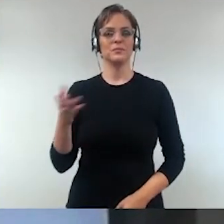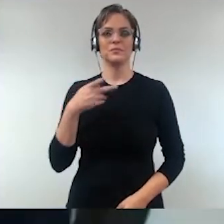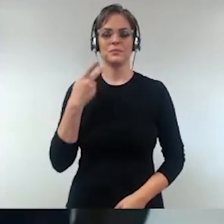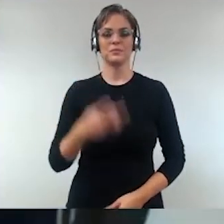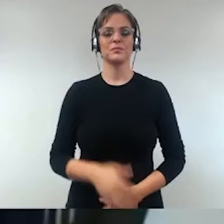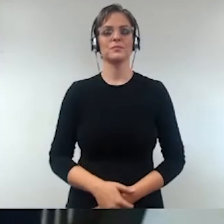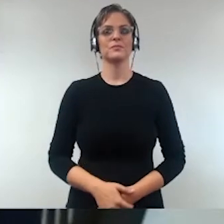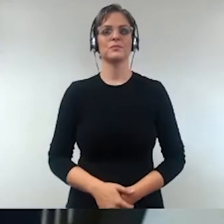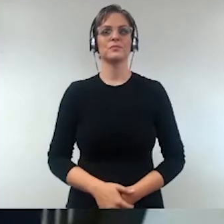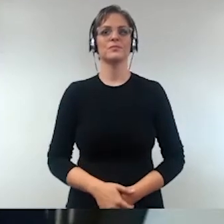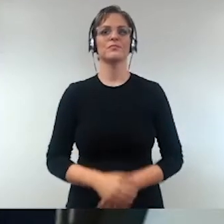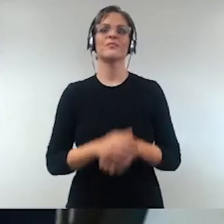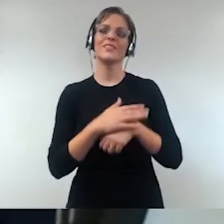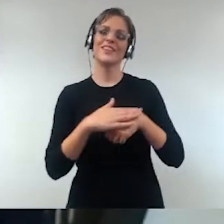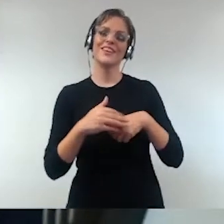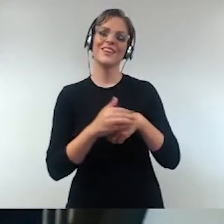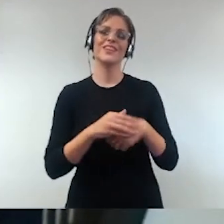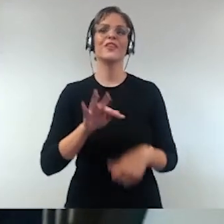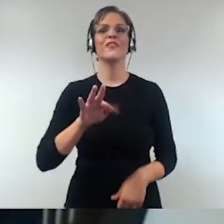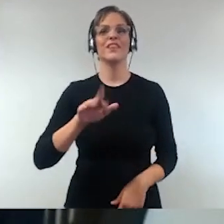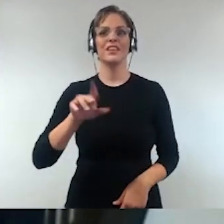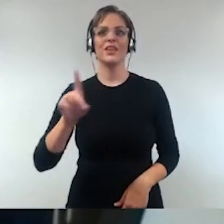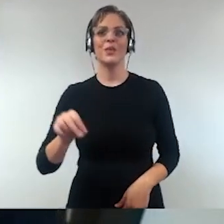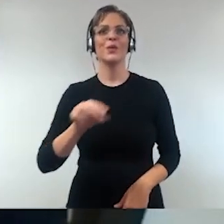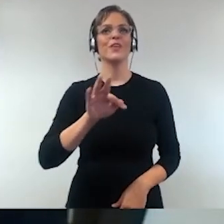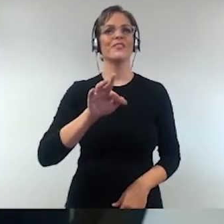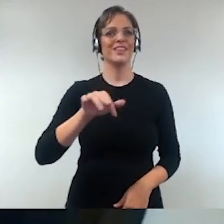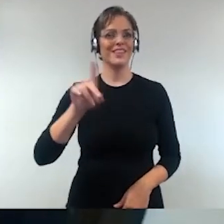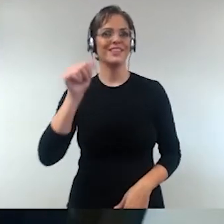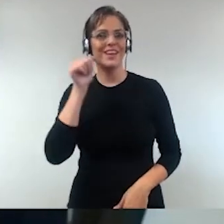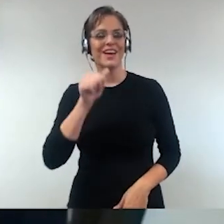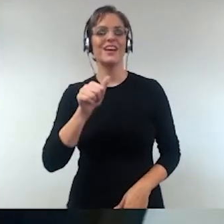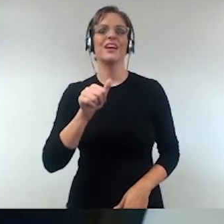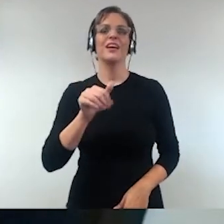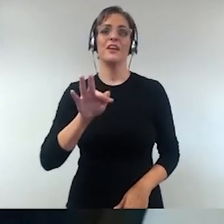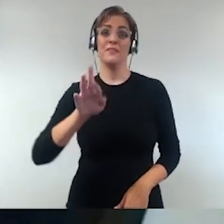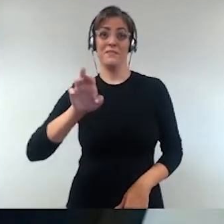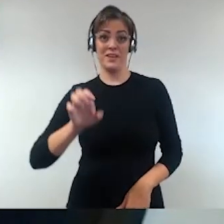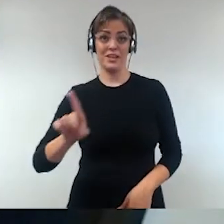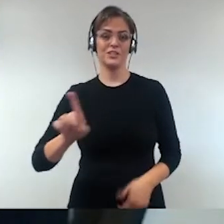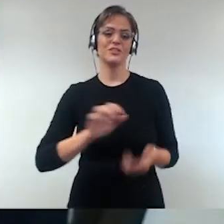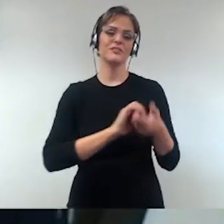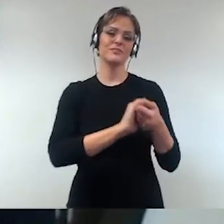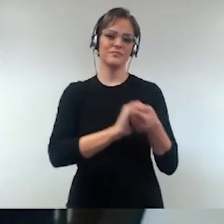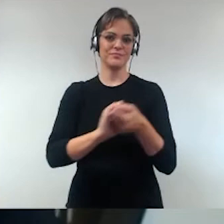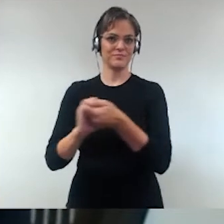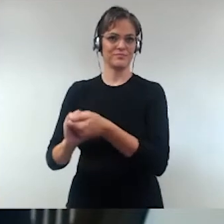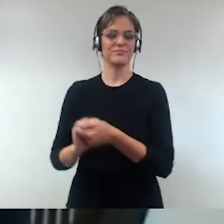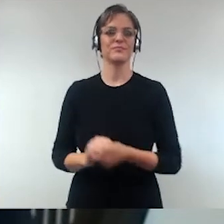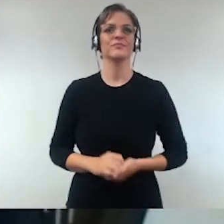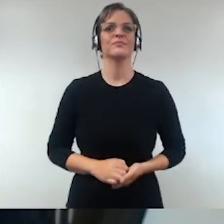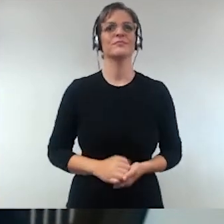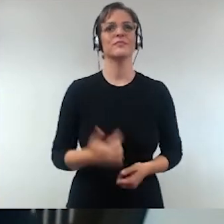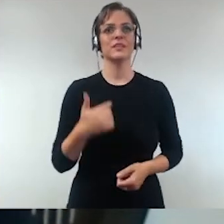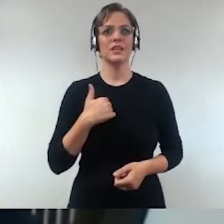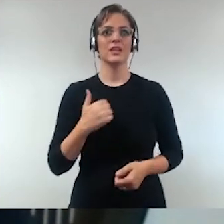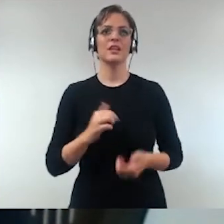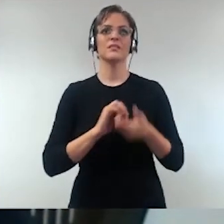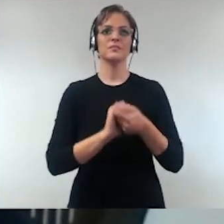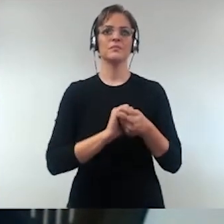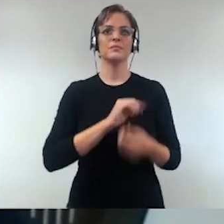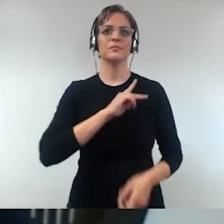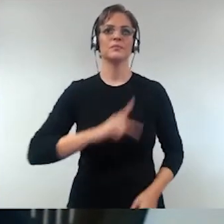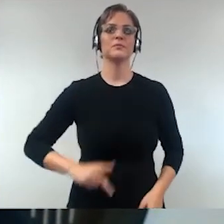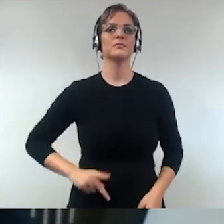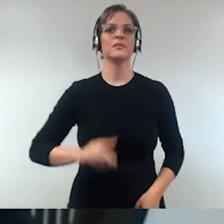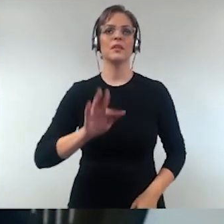Querido Fernando, querida Fernanda, querido Fred, eu cumprimento a vocês. Eu queria fazer um destaque e cumprimentar o presidente Felipe Santa Cruz,